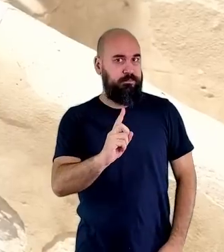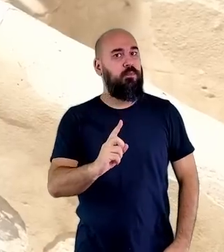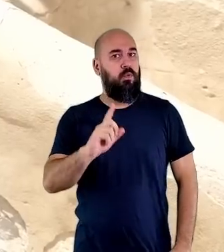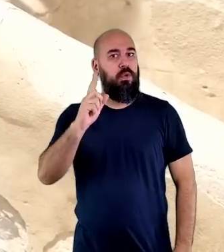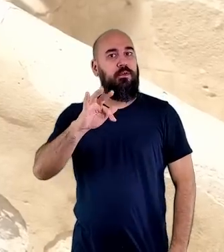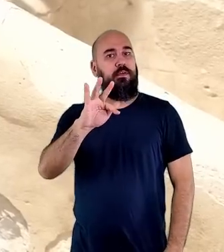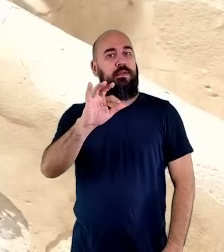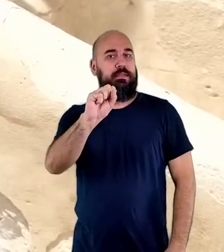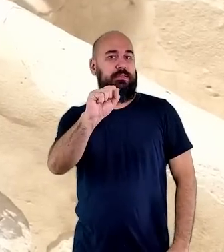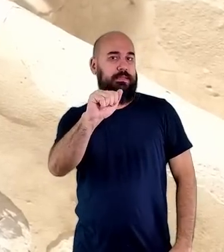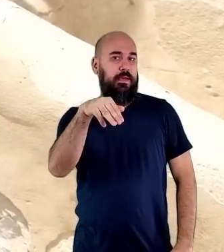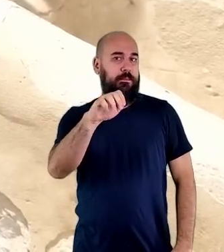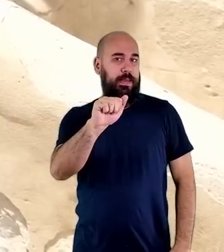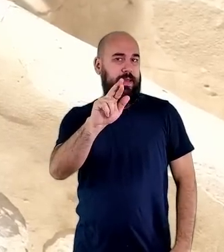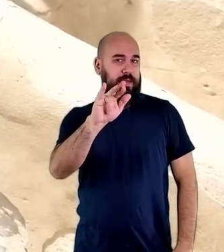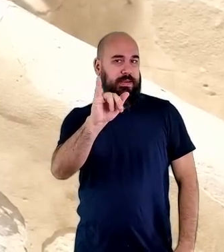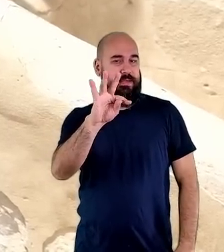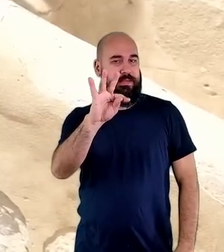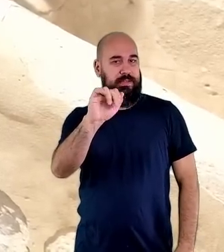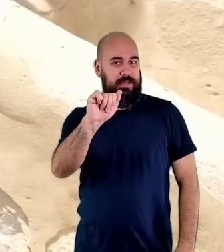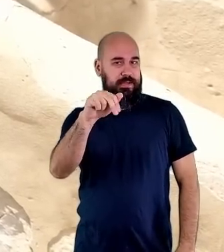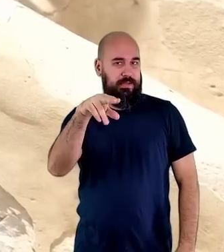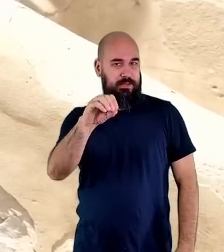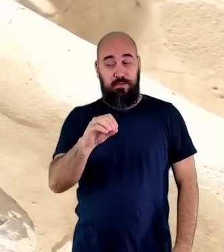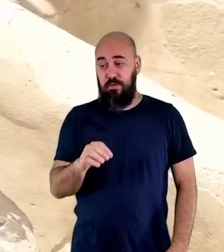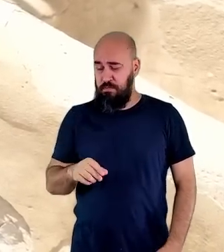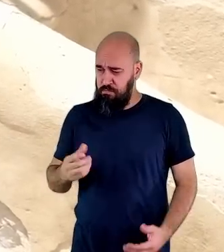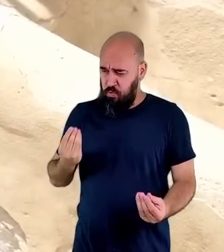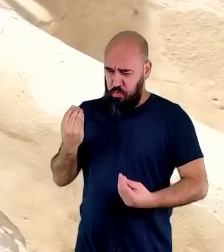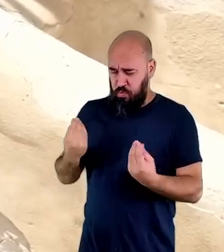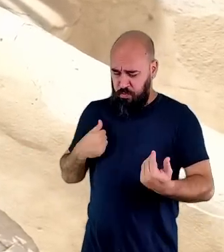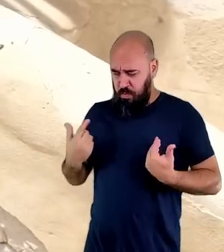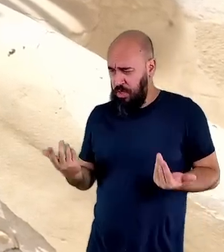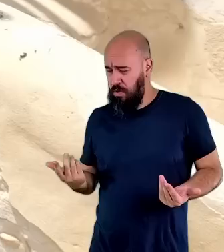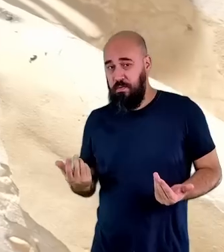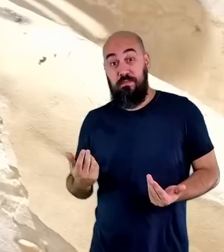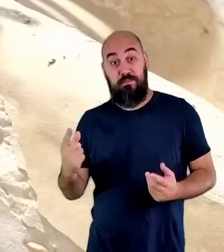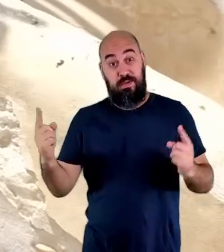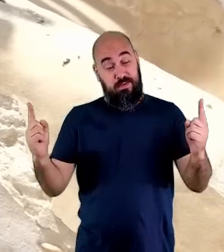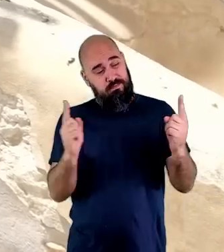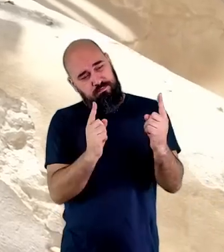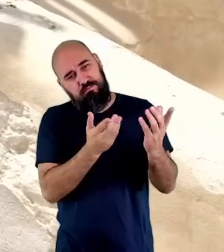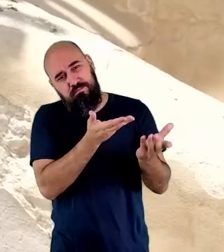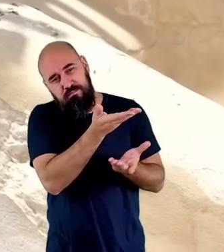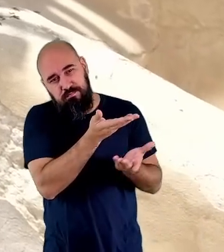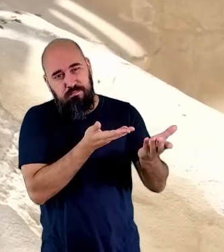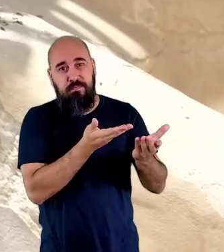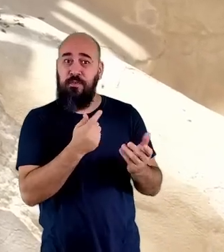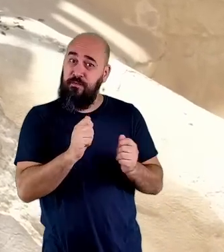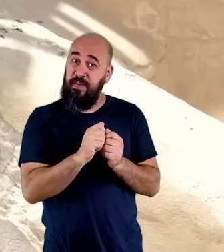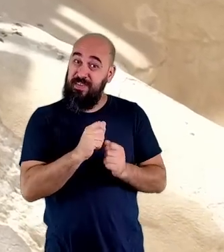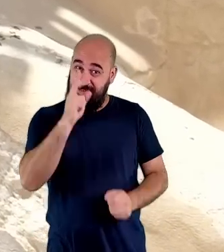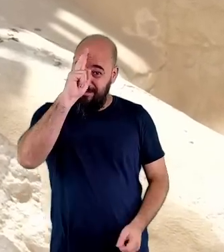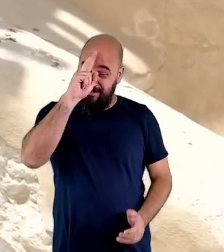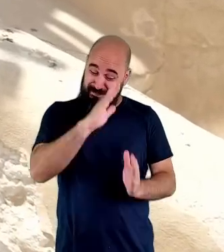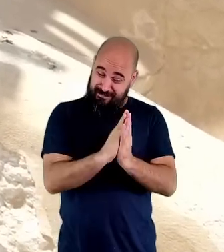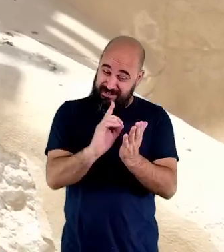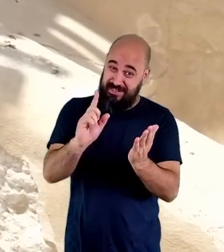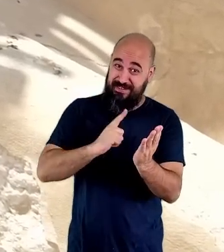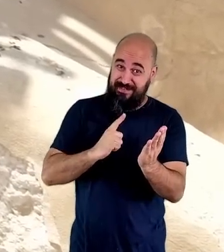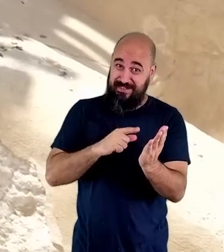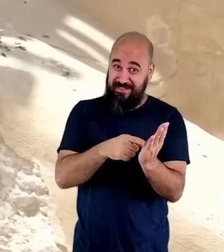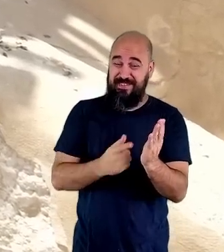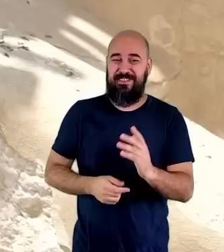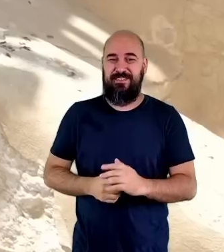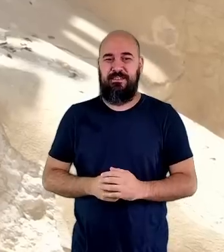em relação à vida daquela mulher. E eu vou mostrar para você agora a fundura de um poço desse. São